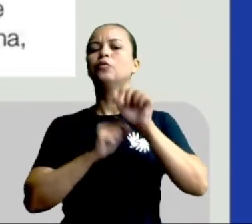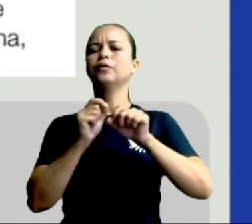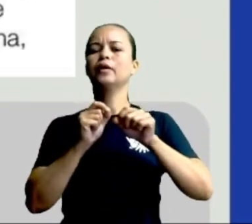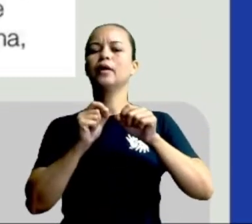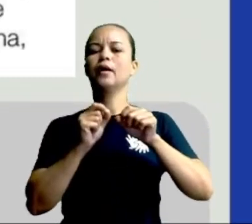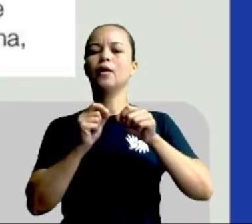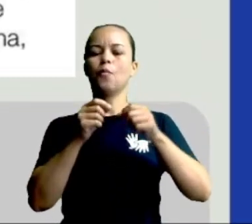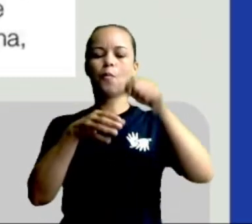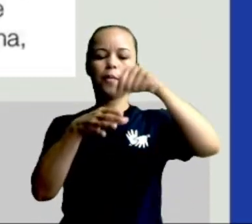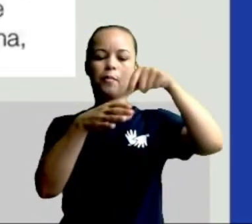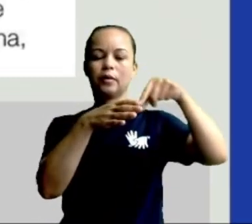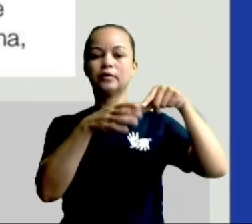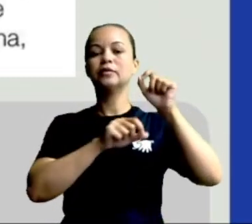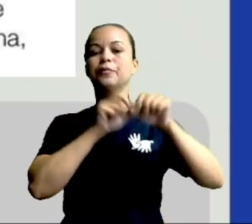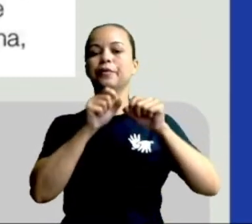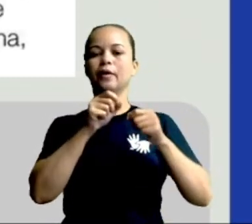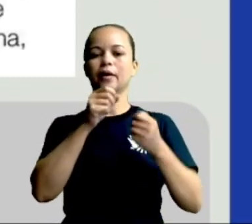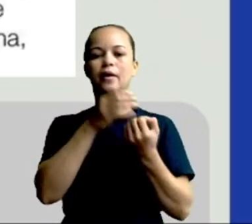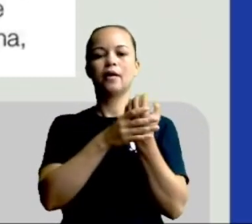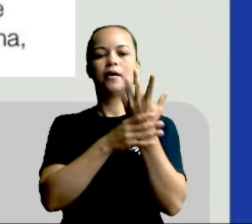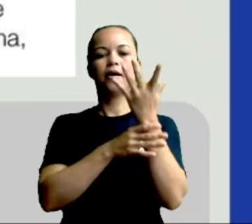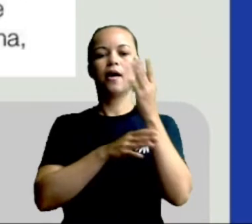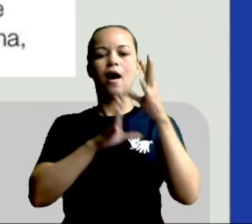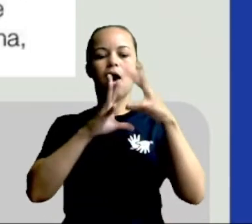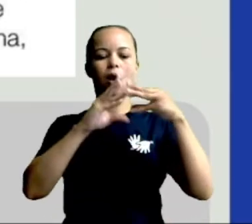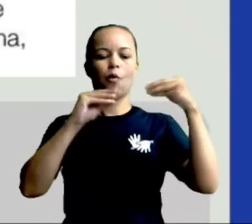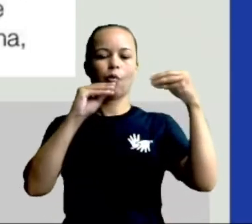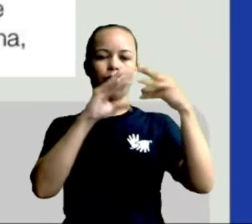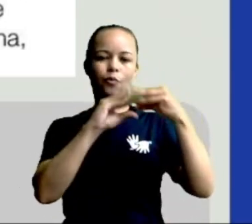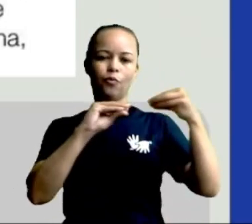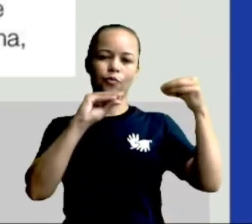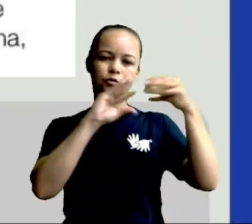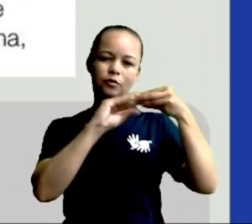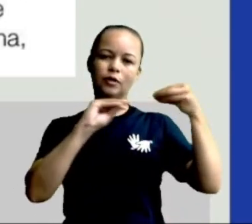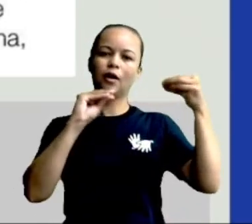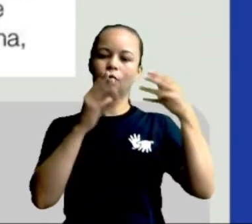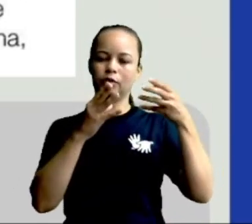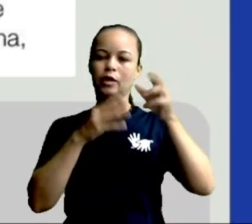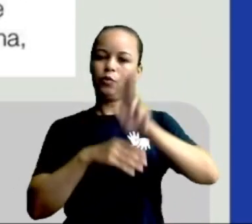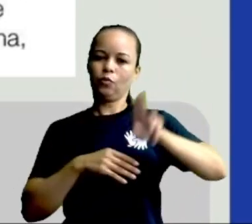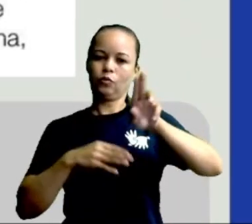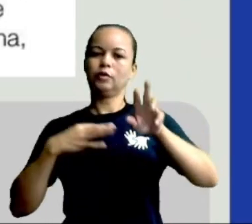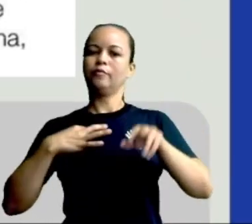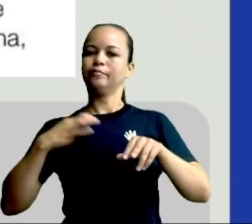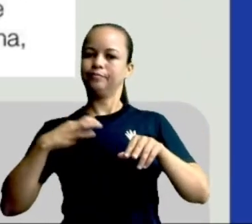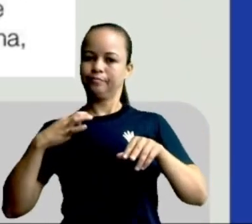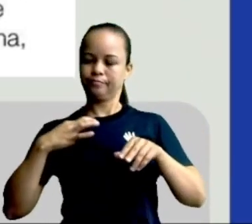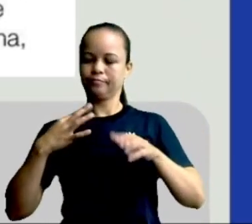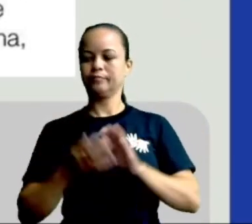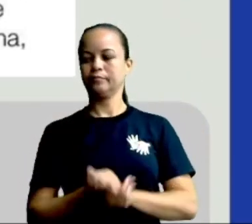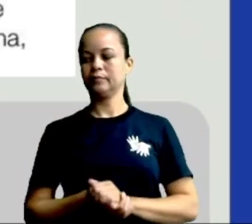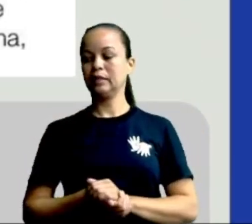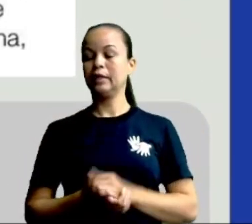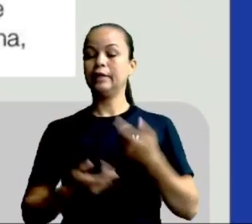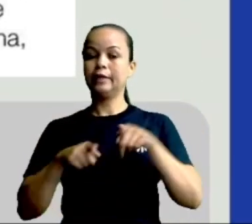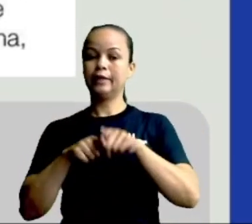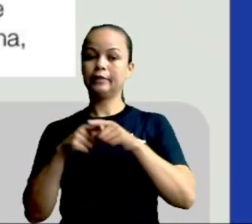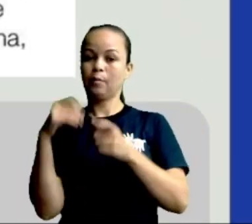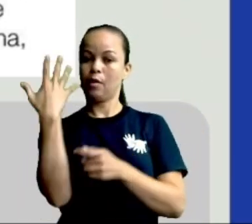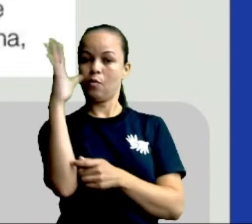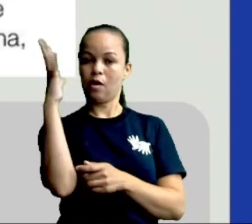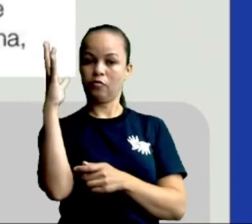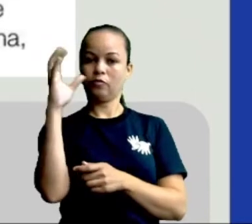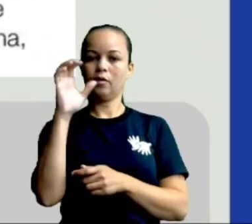plantação de algodão, isso mesmo, que é aí utilizado para fazer o quê? Tecidos. E o eucalipto, que é uma